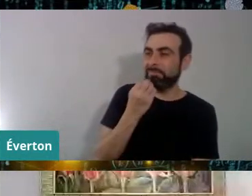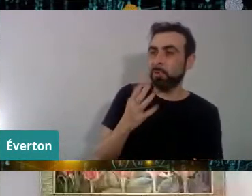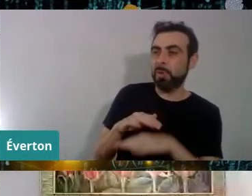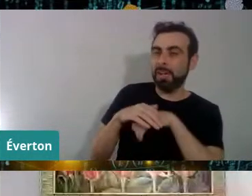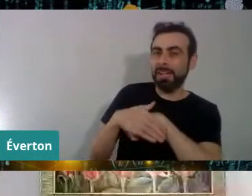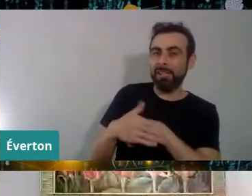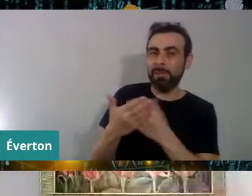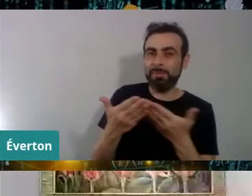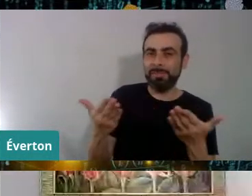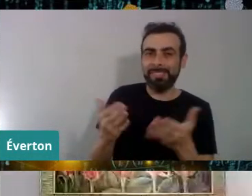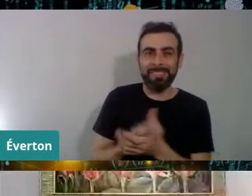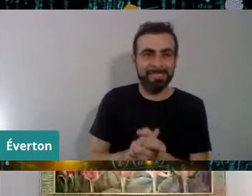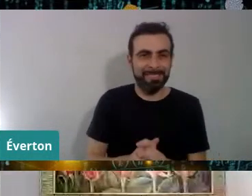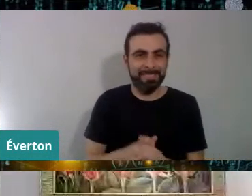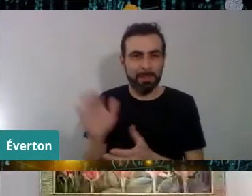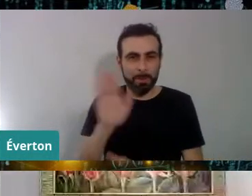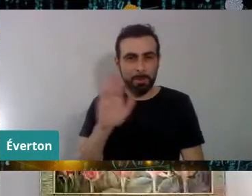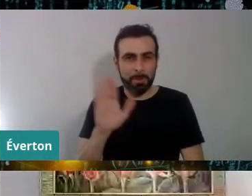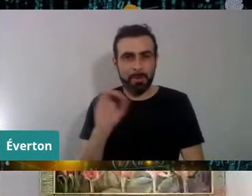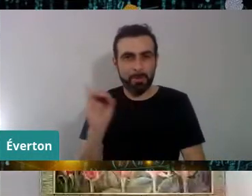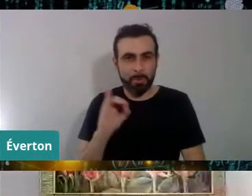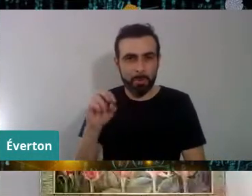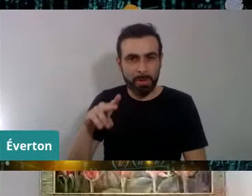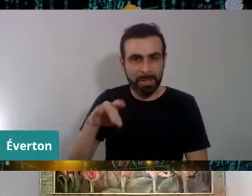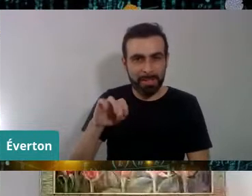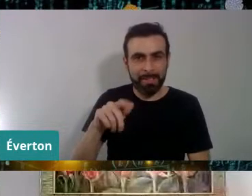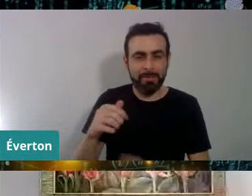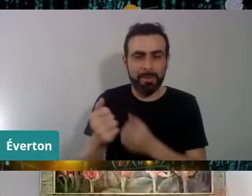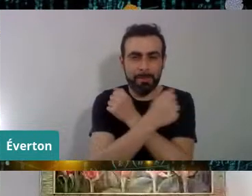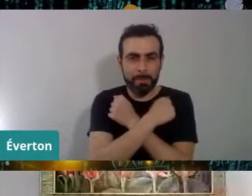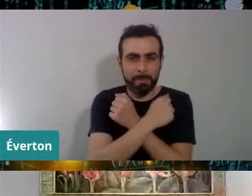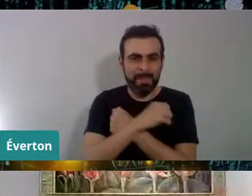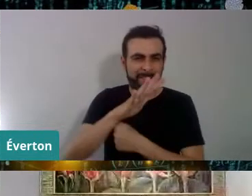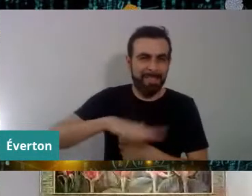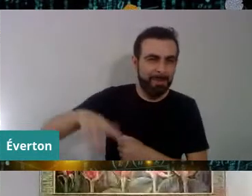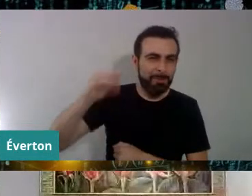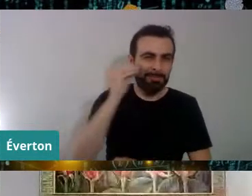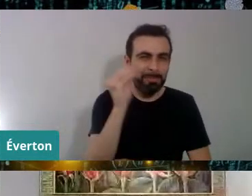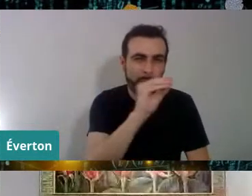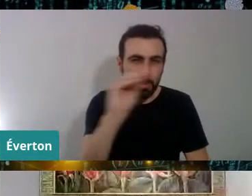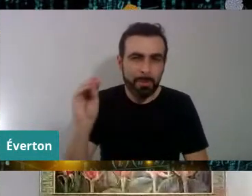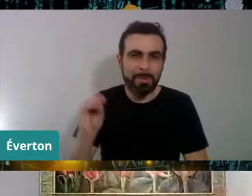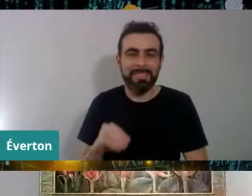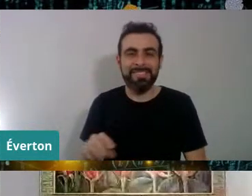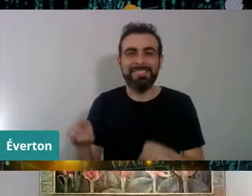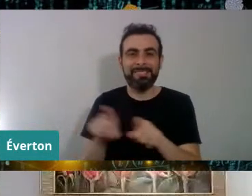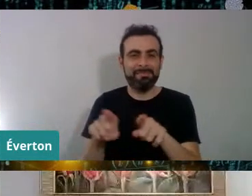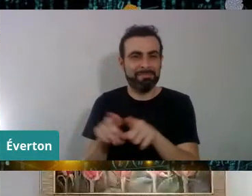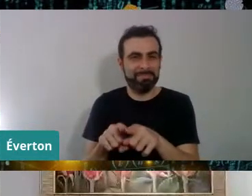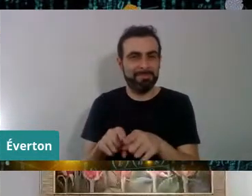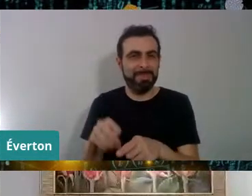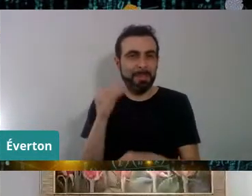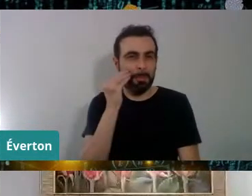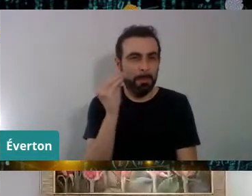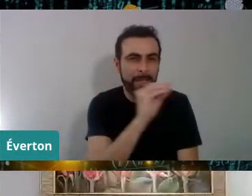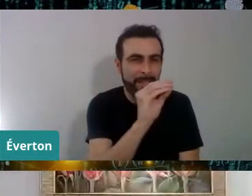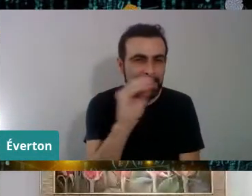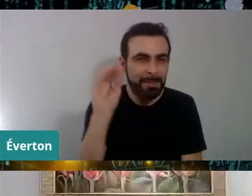Ô, Neiva, viva! Um abraço para todo mundo, gente. Primeiro, tudo bem? Neiva,